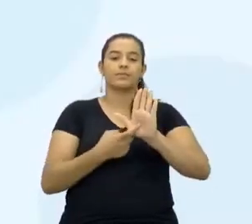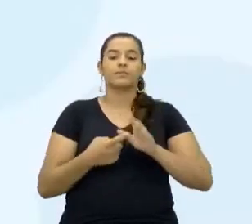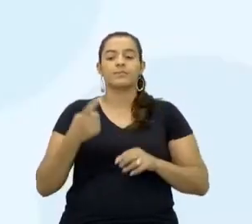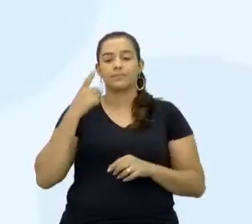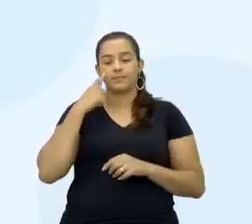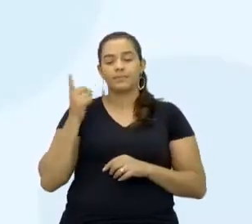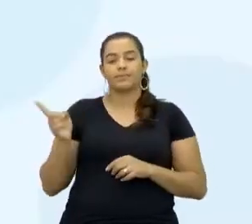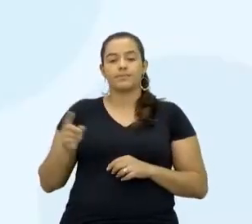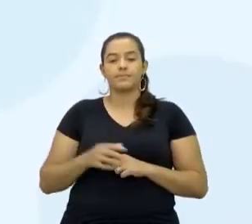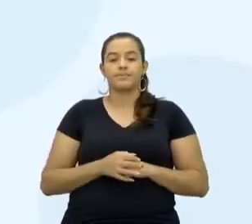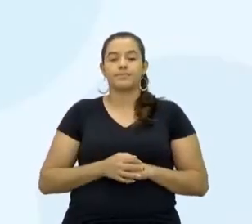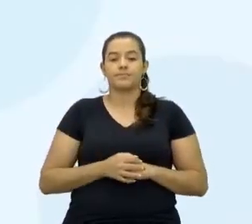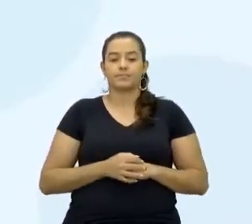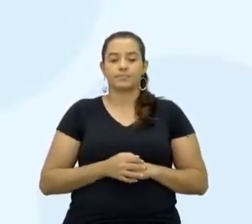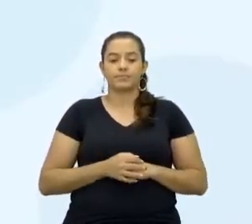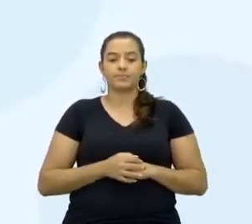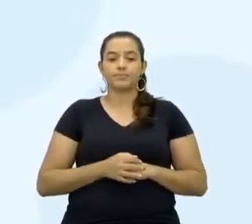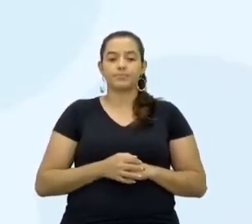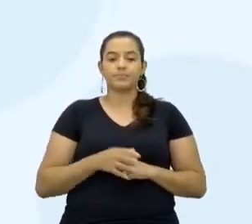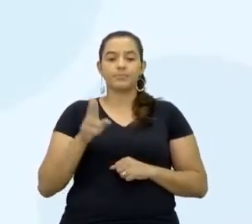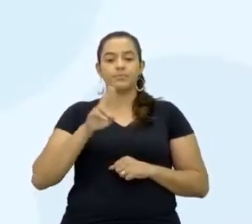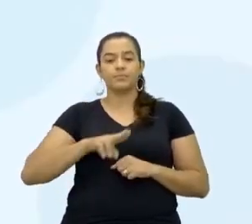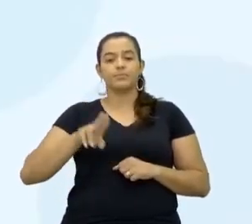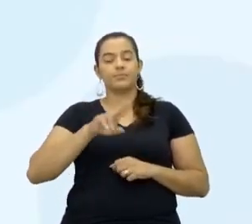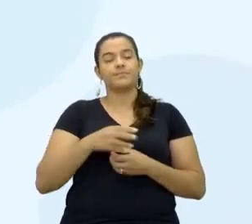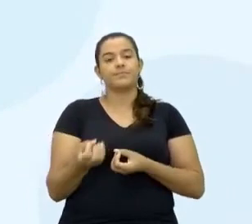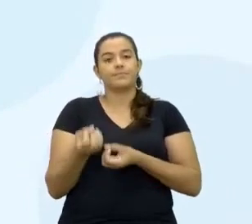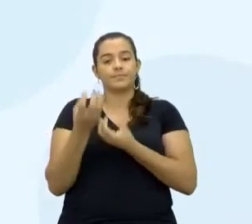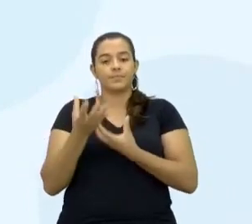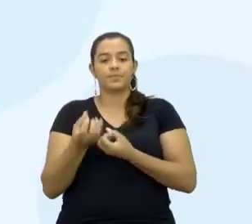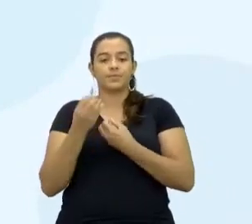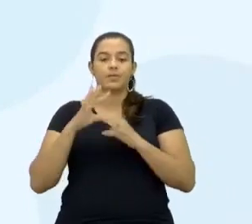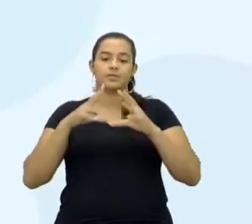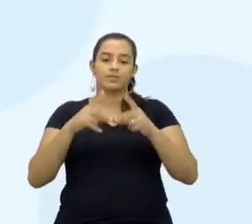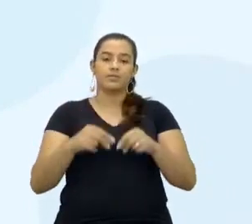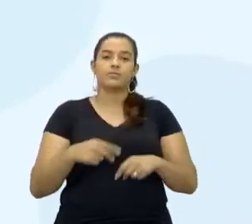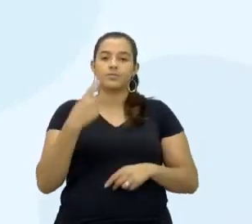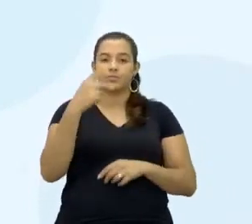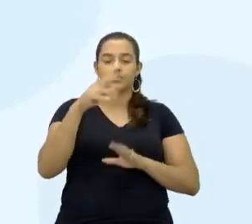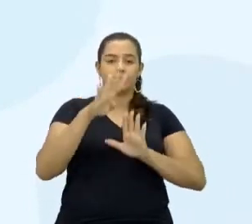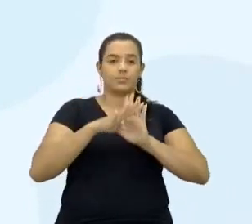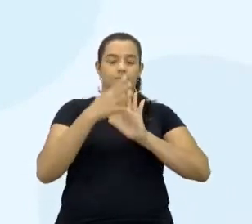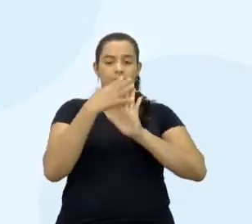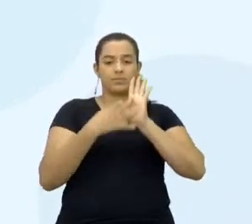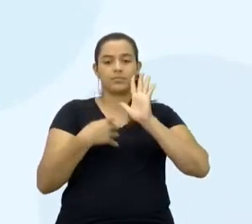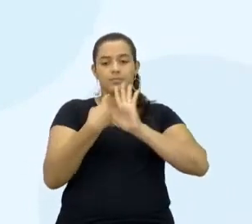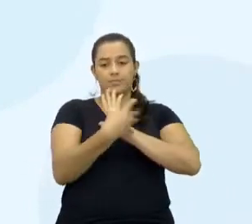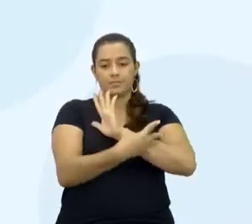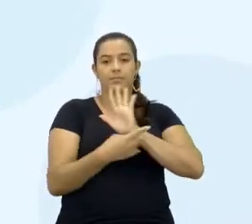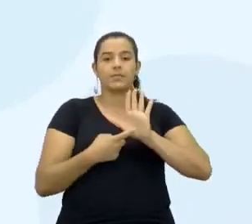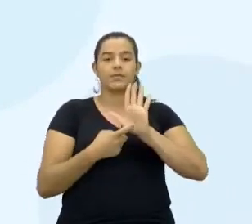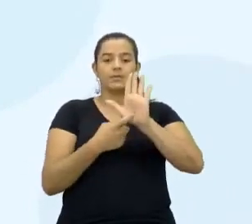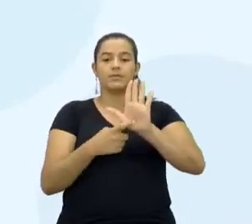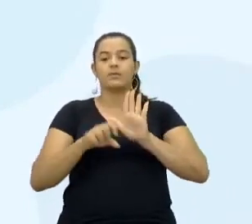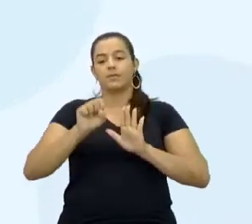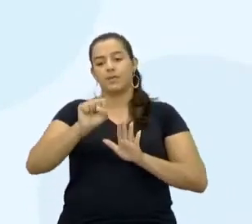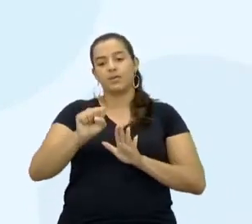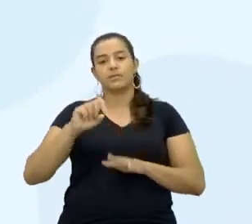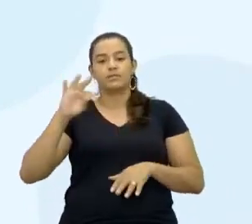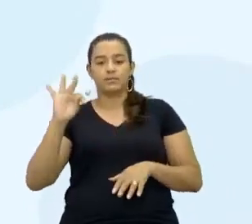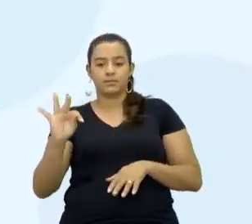vocês, ó. Utilize os dados experimentais de sua tabela e esboce o gráfico S de